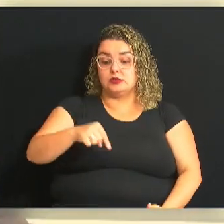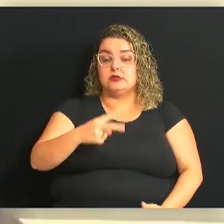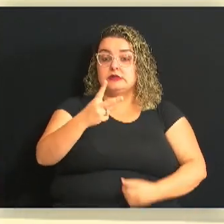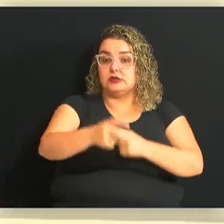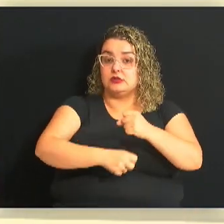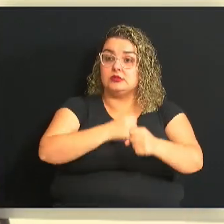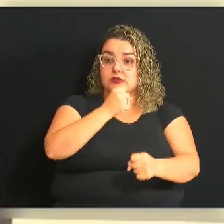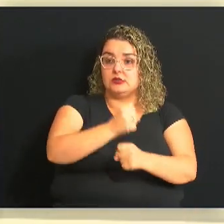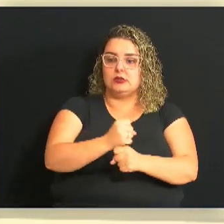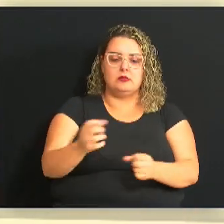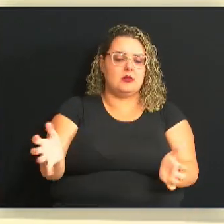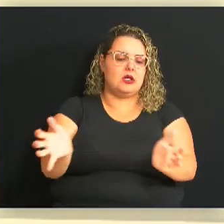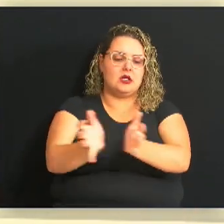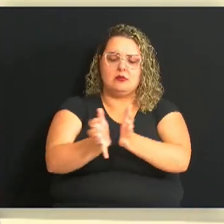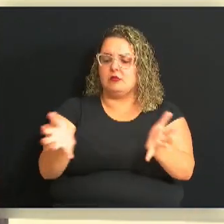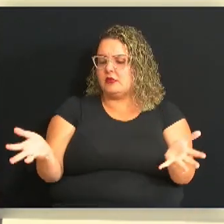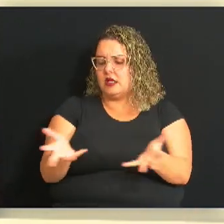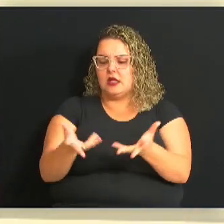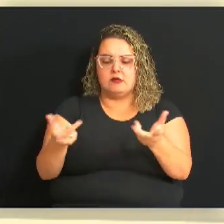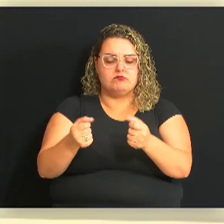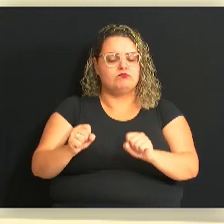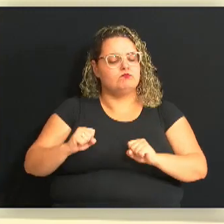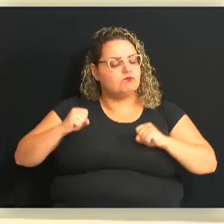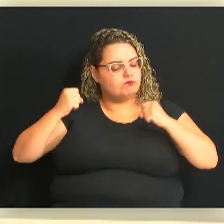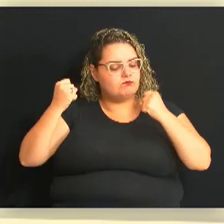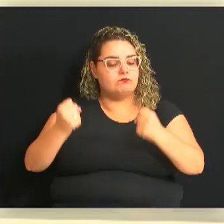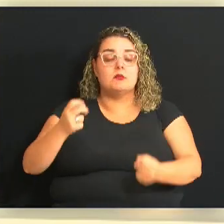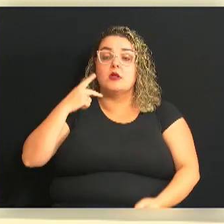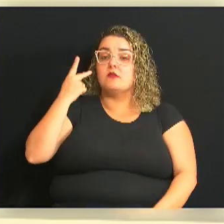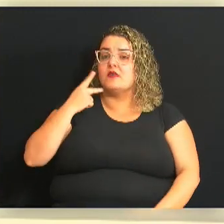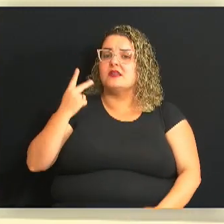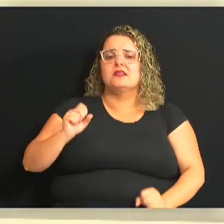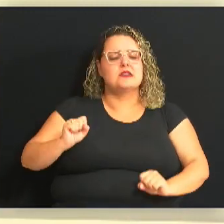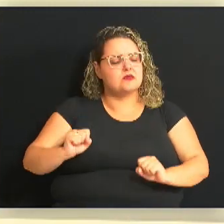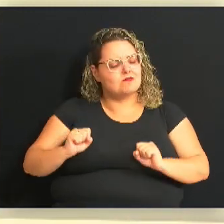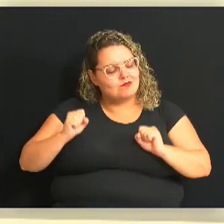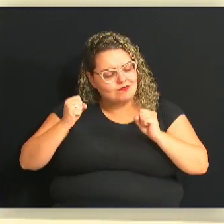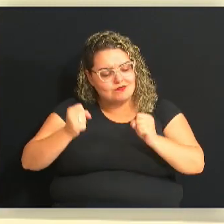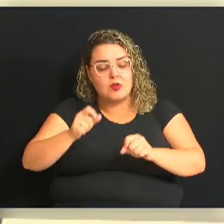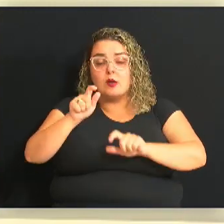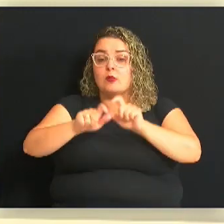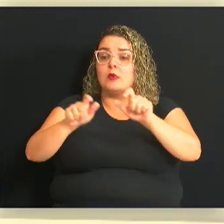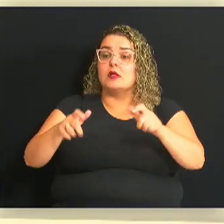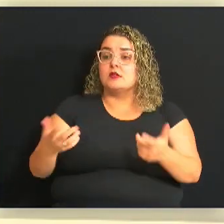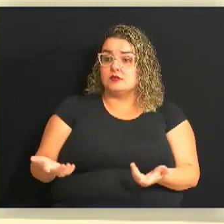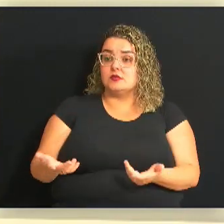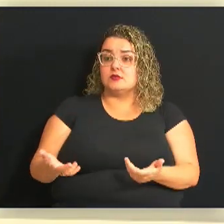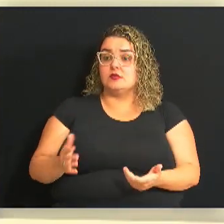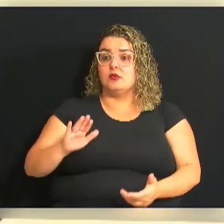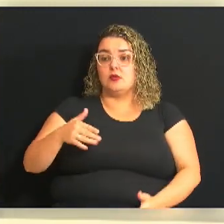uma equipe maravilhosa, dedicada, vereadores dedicados, pessoas que quando não podiam estar